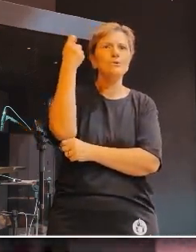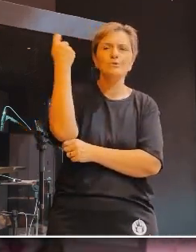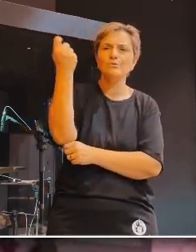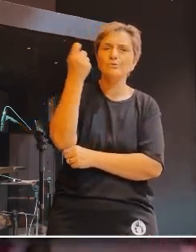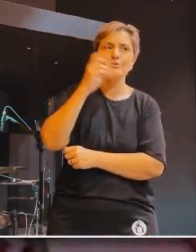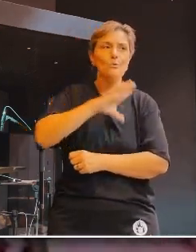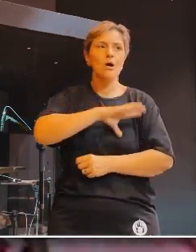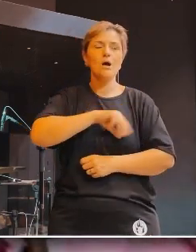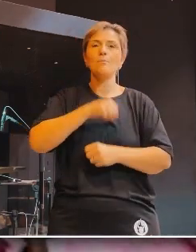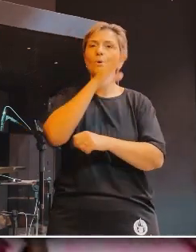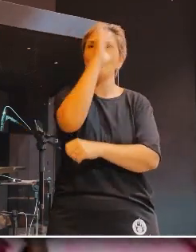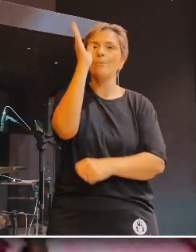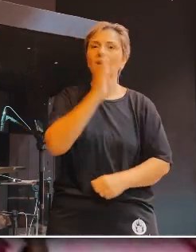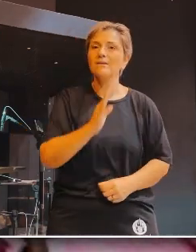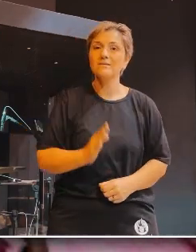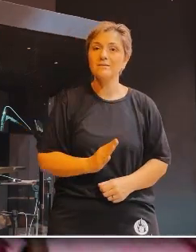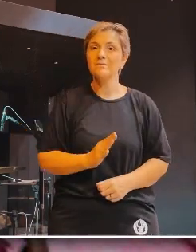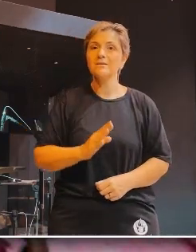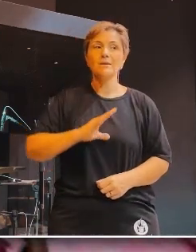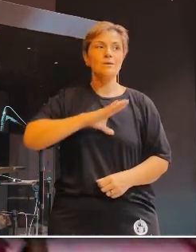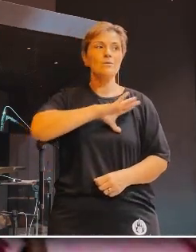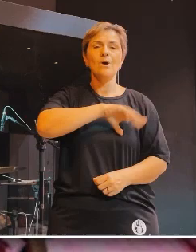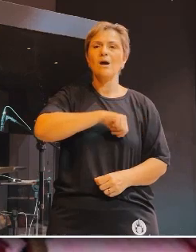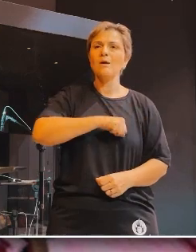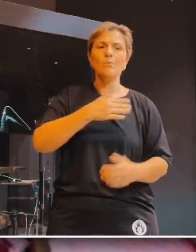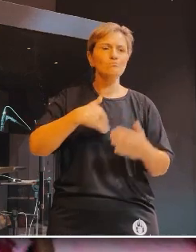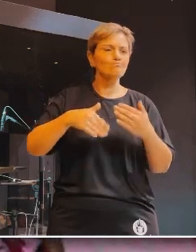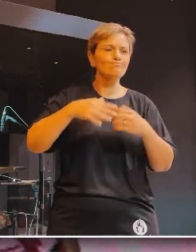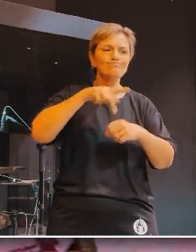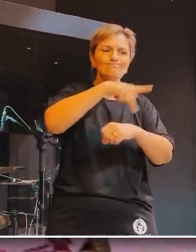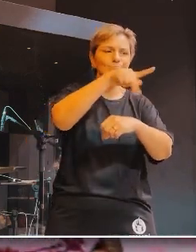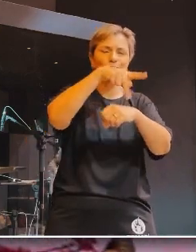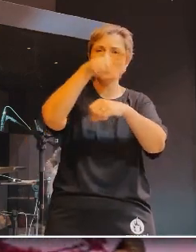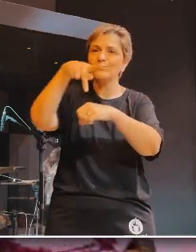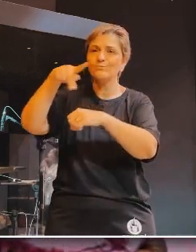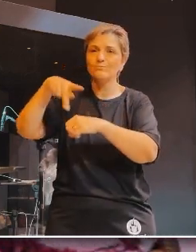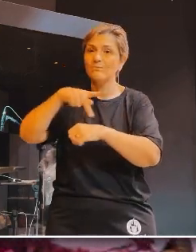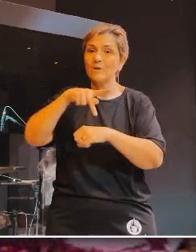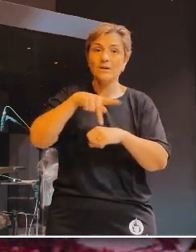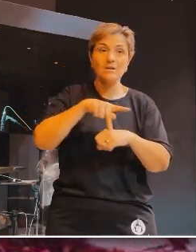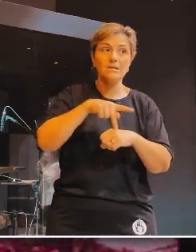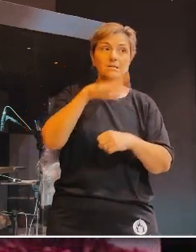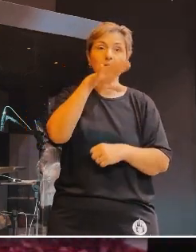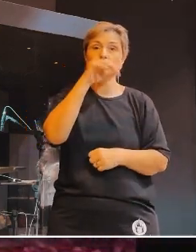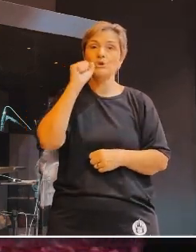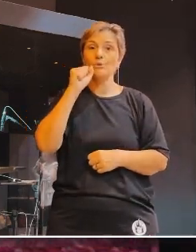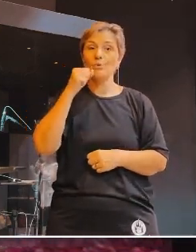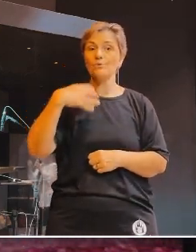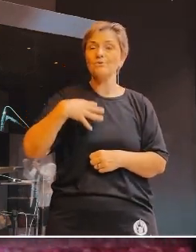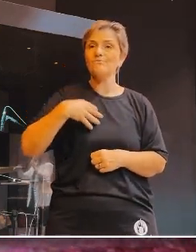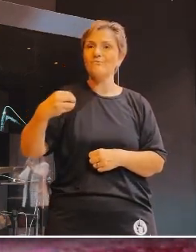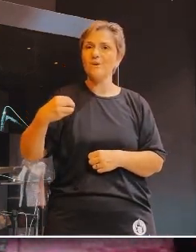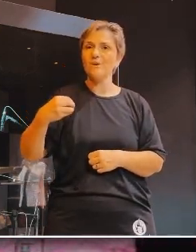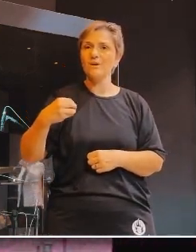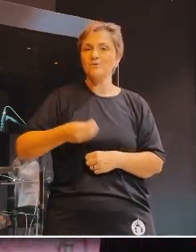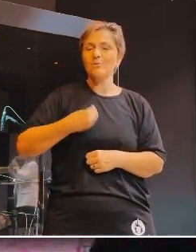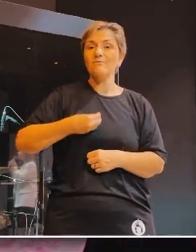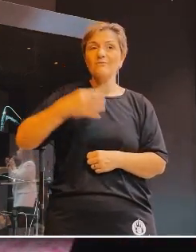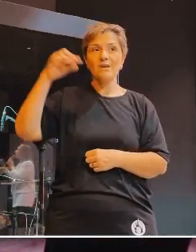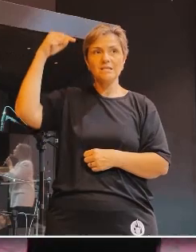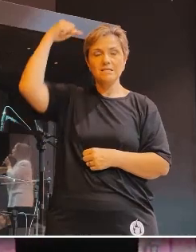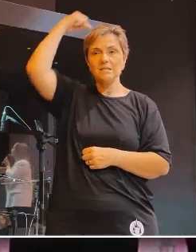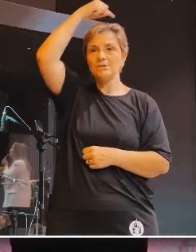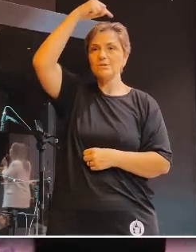amou o Brasil, amou todas as nações da terra, e chamou os seus filhos para viver em